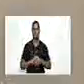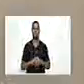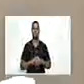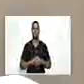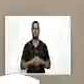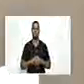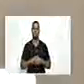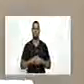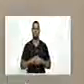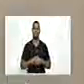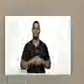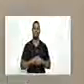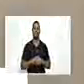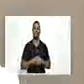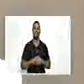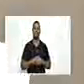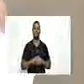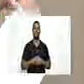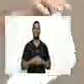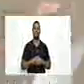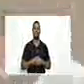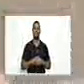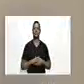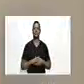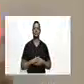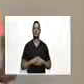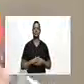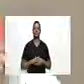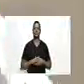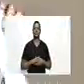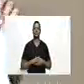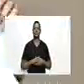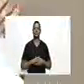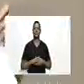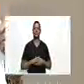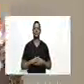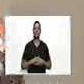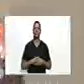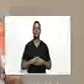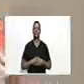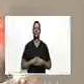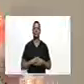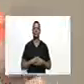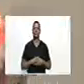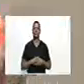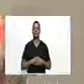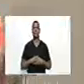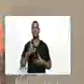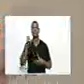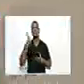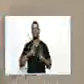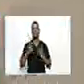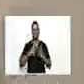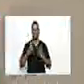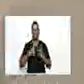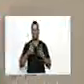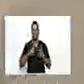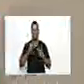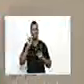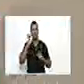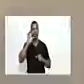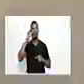eh uma coisa que a gente esbarra é o que que a gente